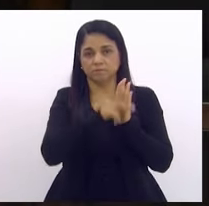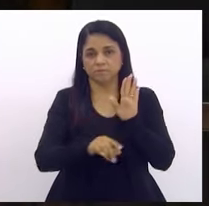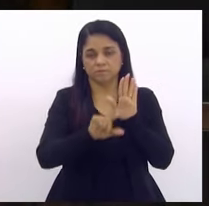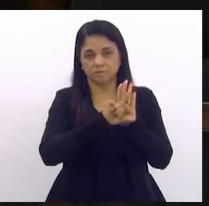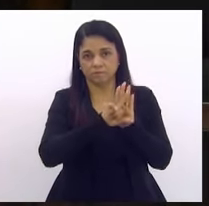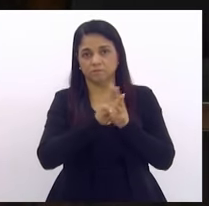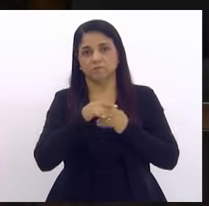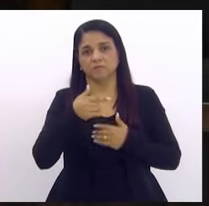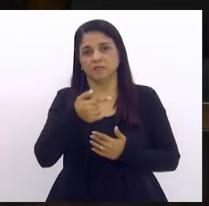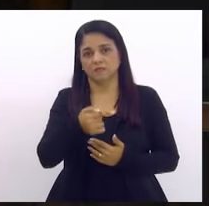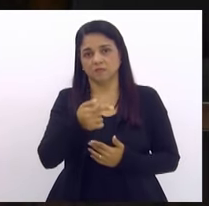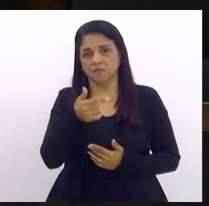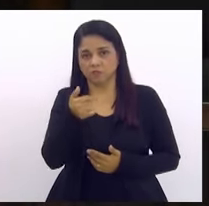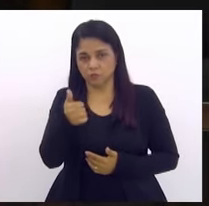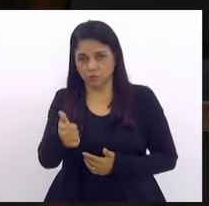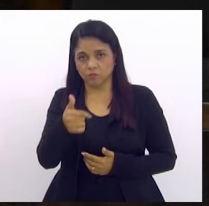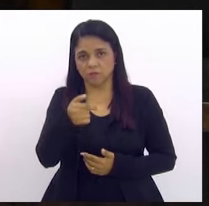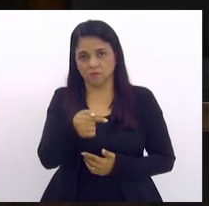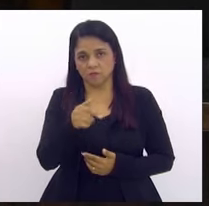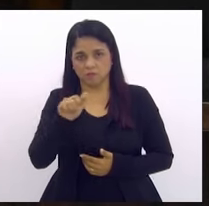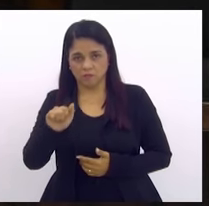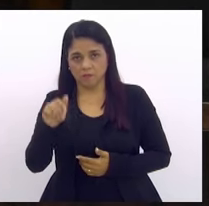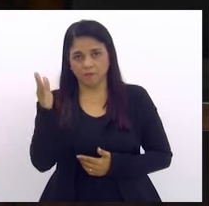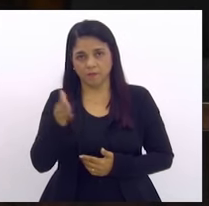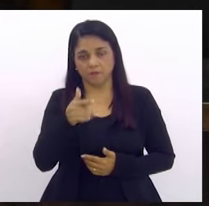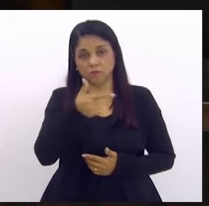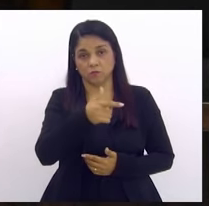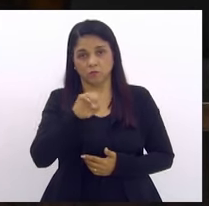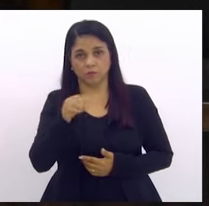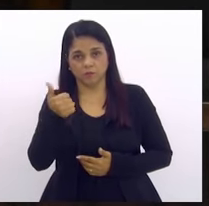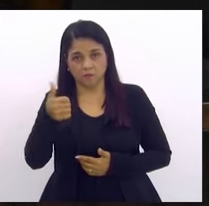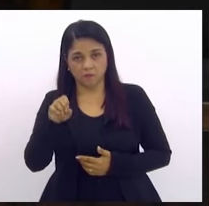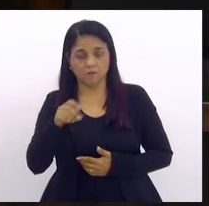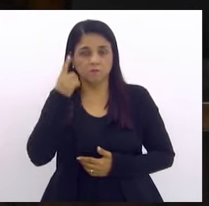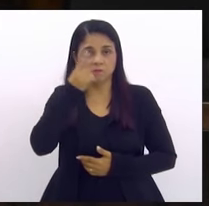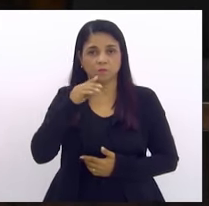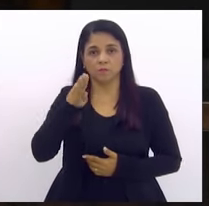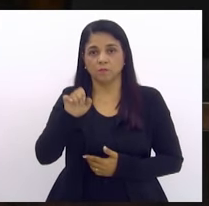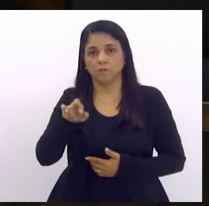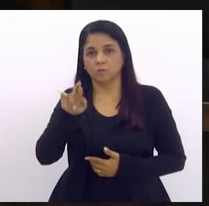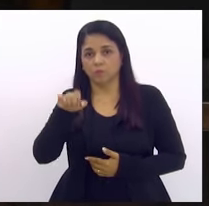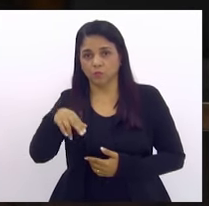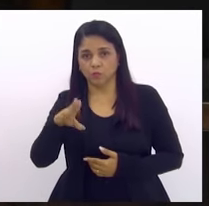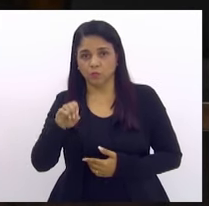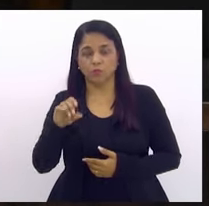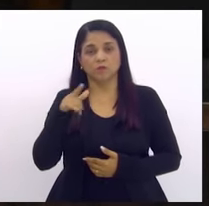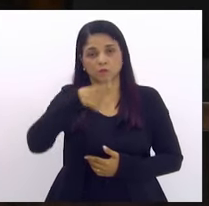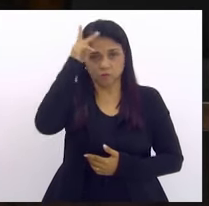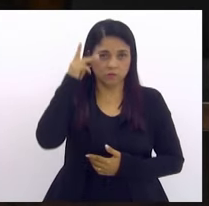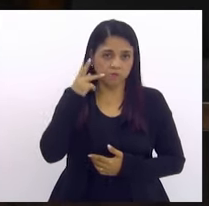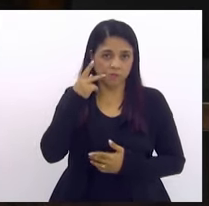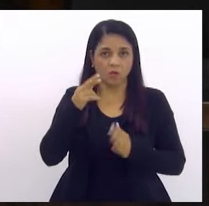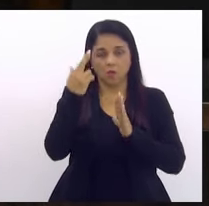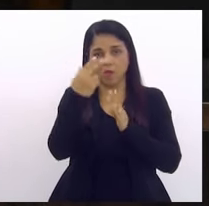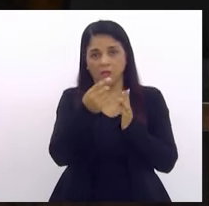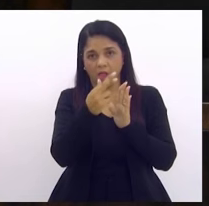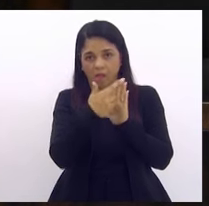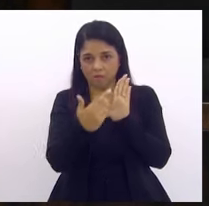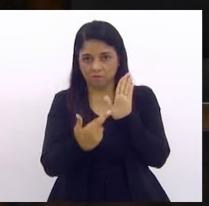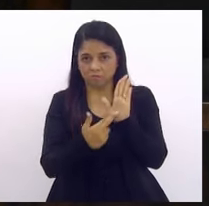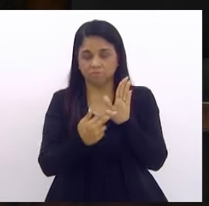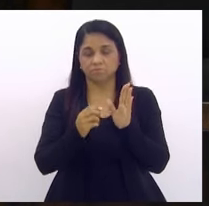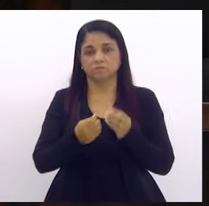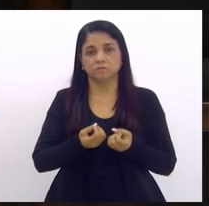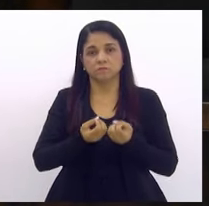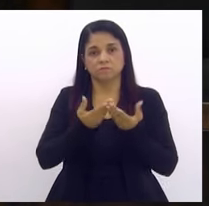número 717-A de 2015, de autoria dos deputados Bruno Dauaire e Luiz Paulo, que regulamenta a responsabilidade dos